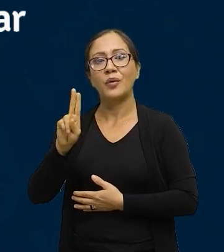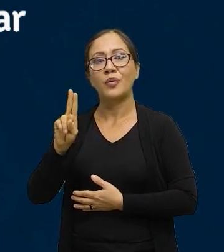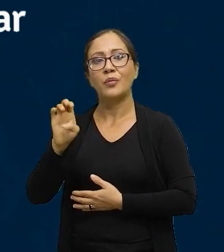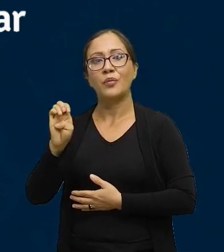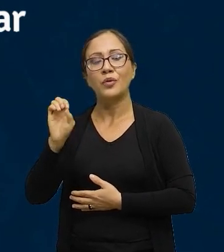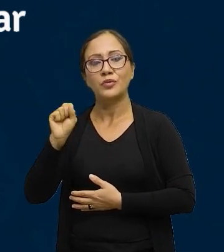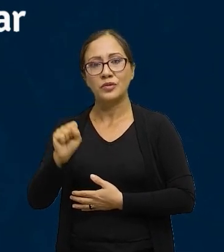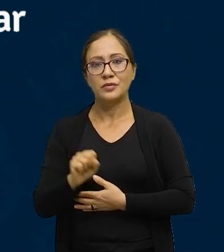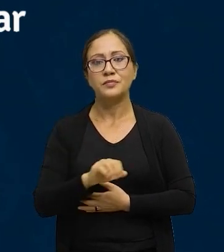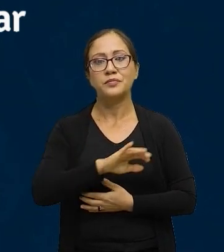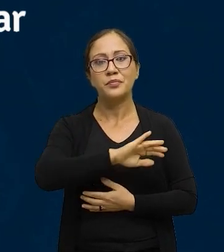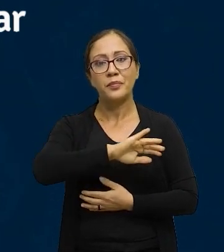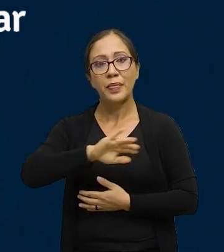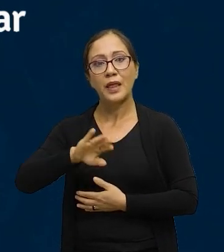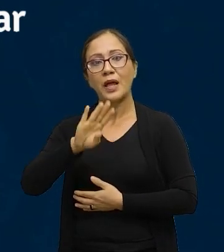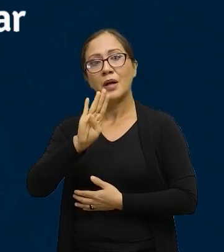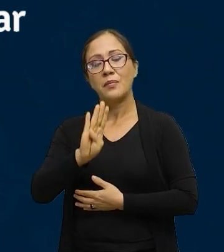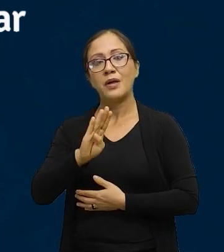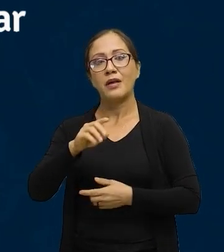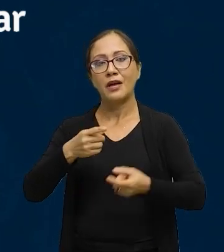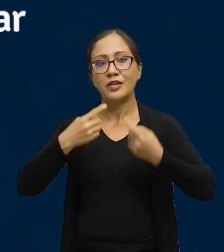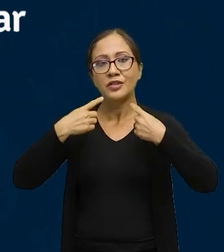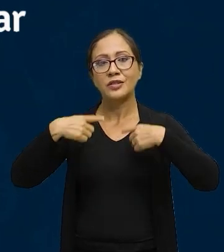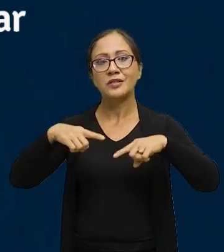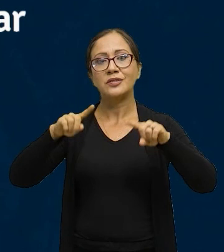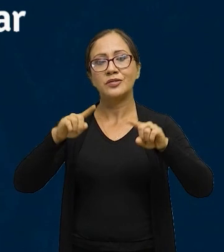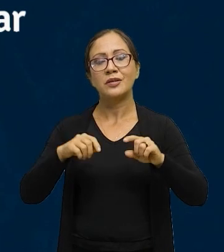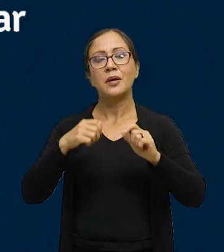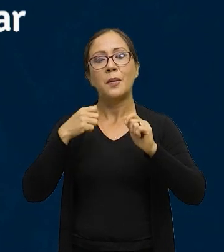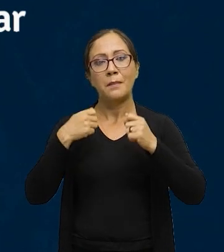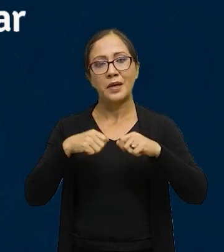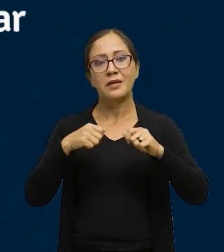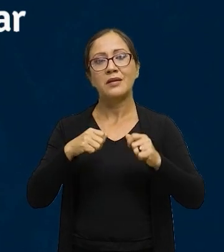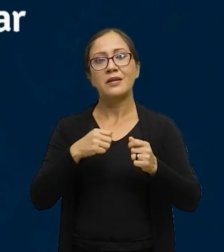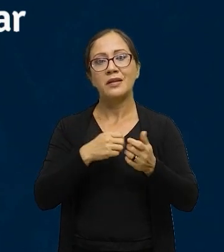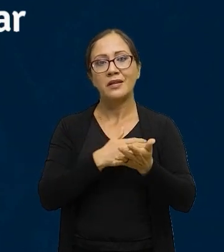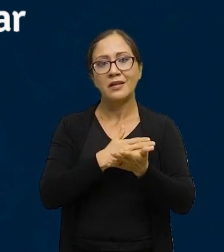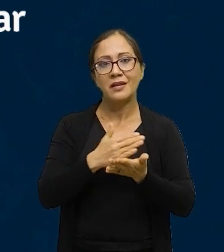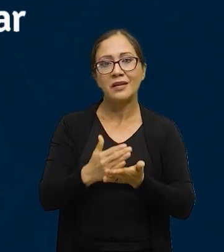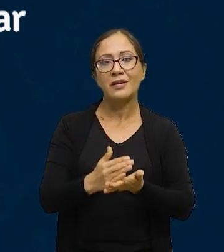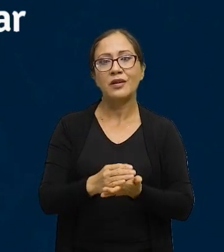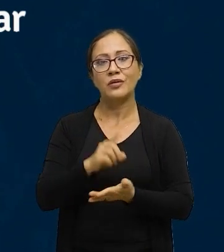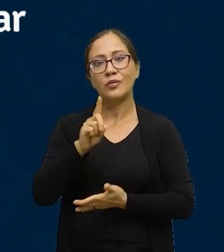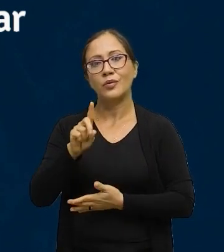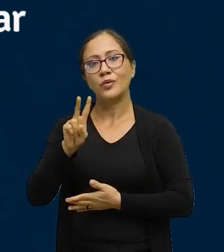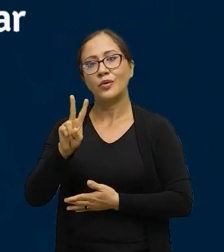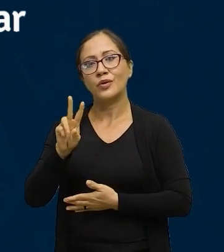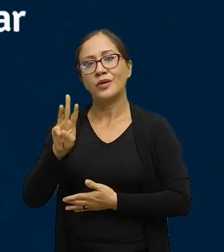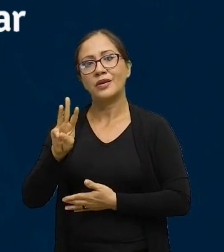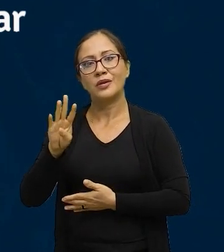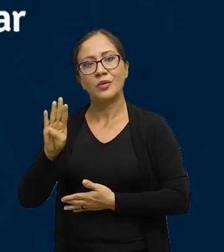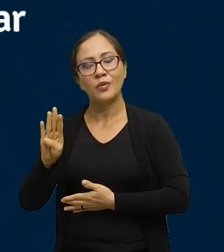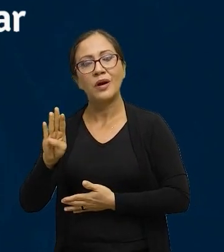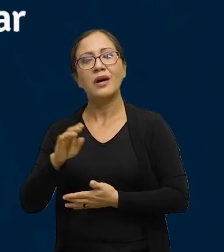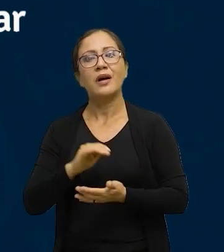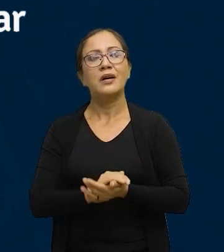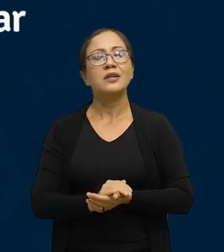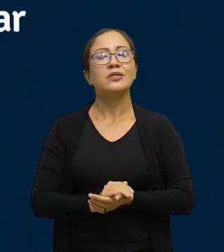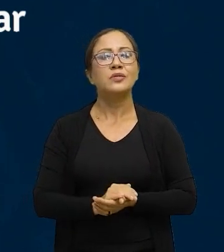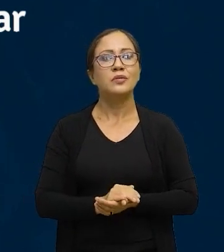se iniciar com a contagem de 1 a 4 para se tornarem tristes. O blues, assim como a